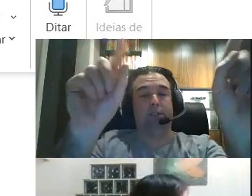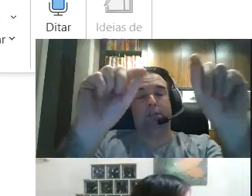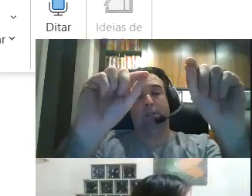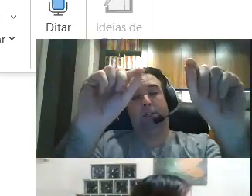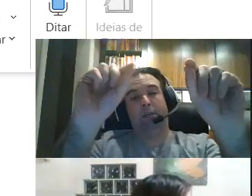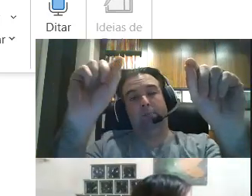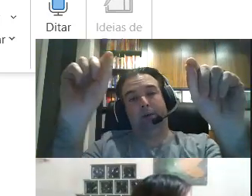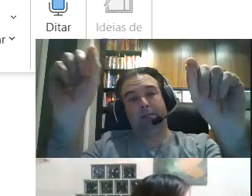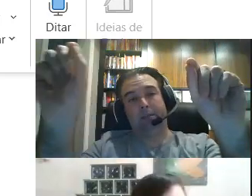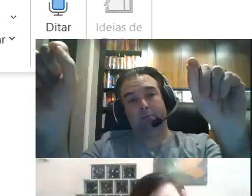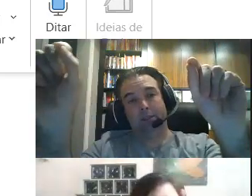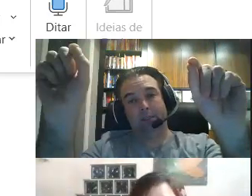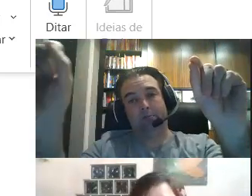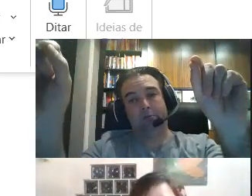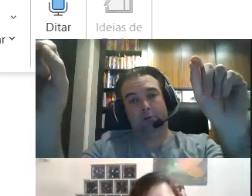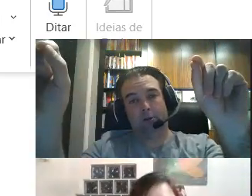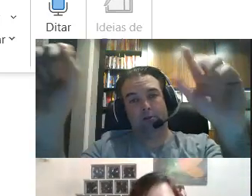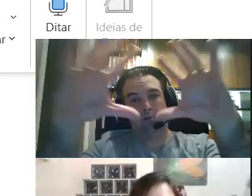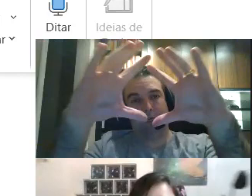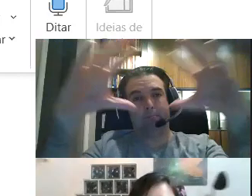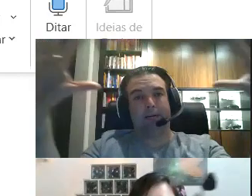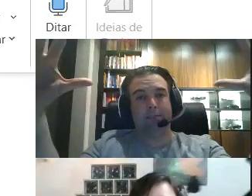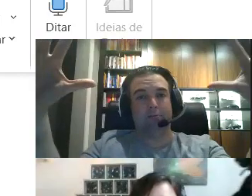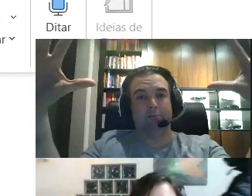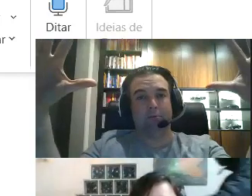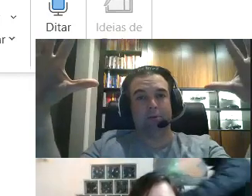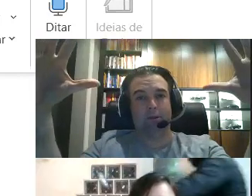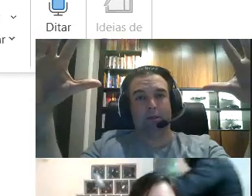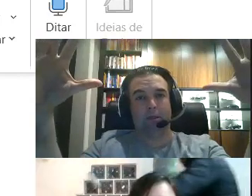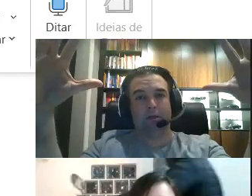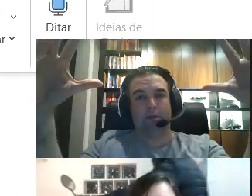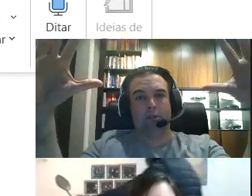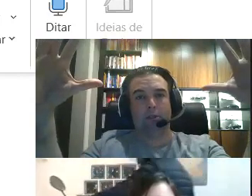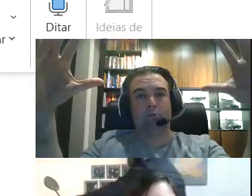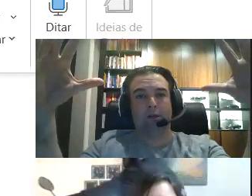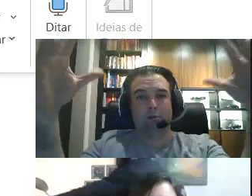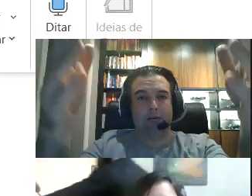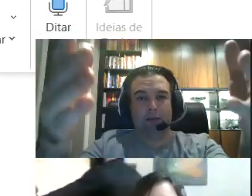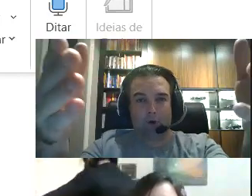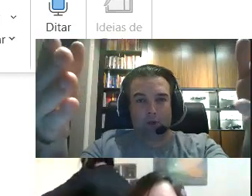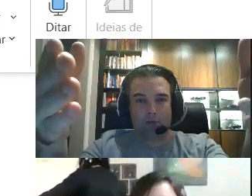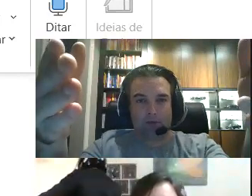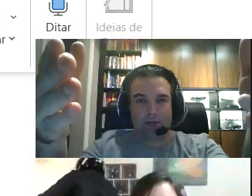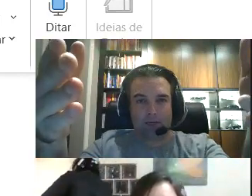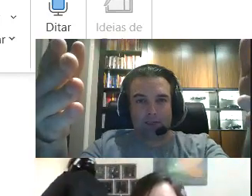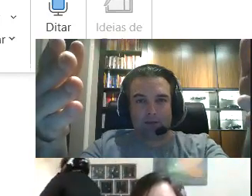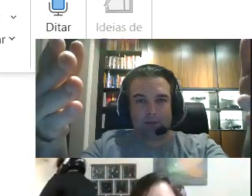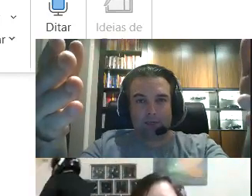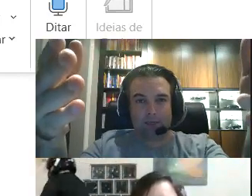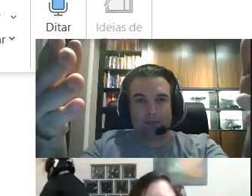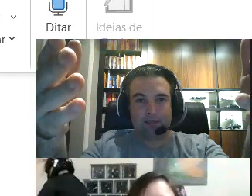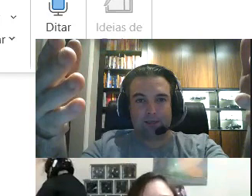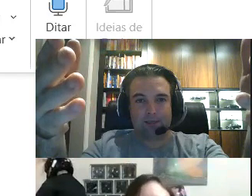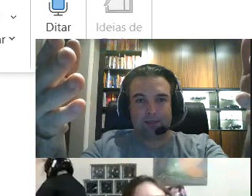hidrologia, e passamos a ciclo hidrológico, que é a base de tudo. Tem um cara de moto dentro da tua casa,